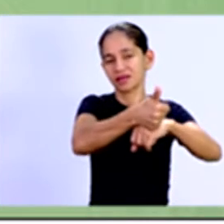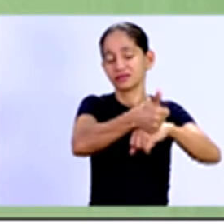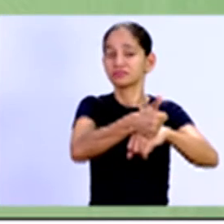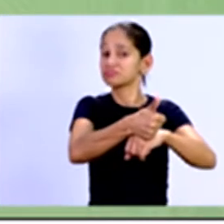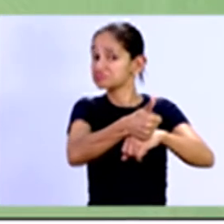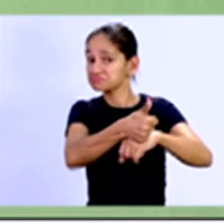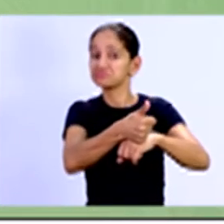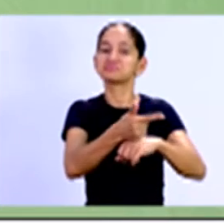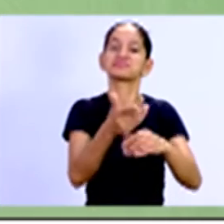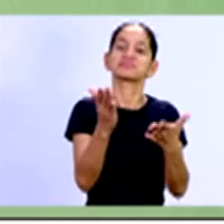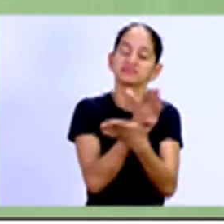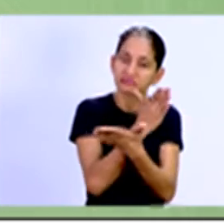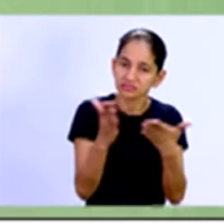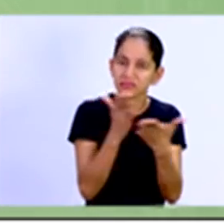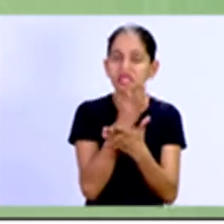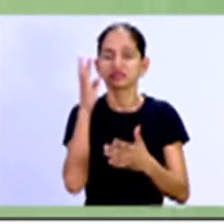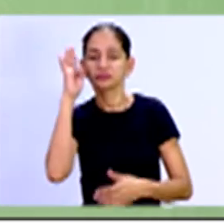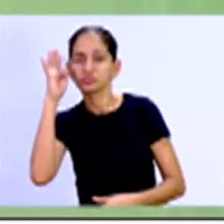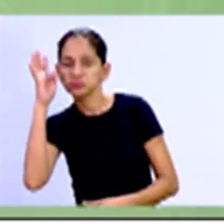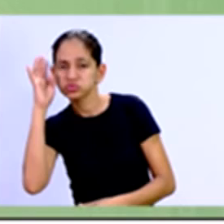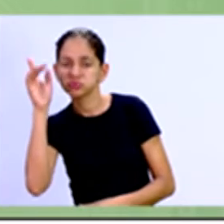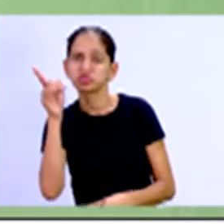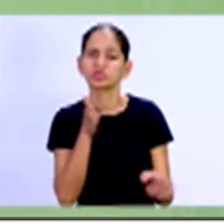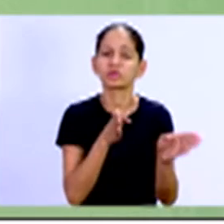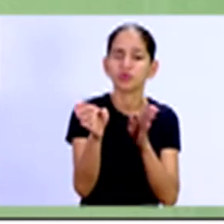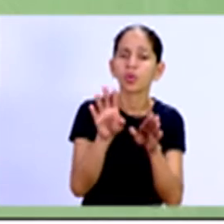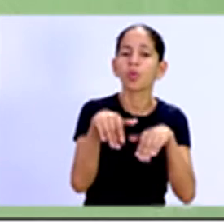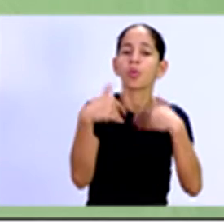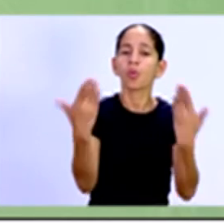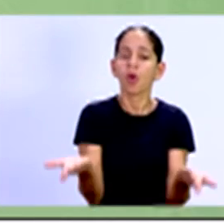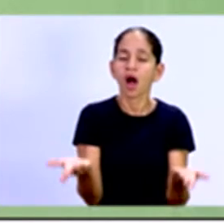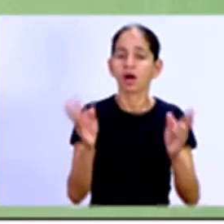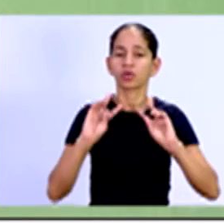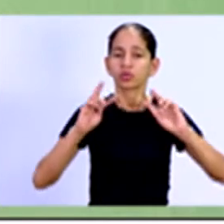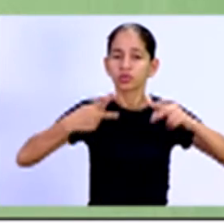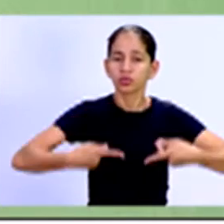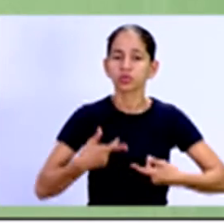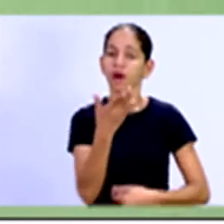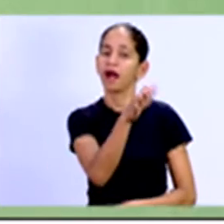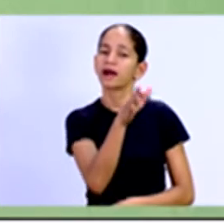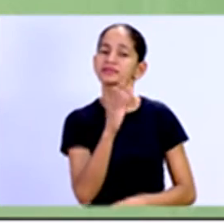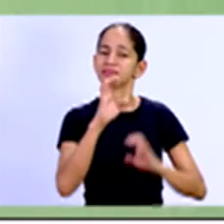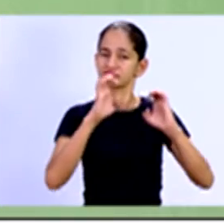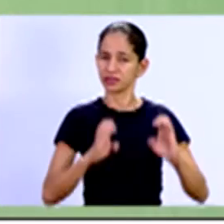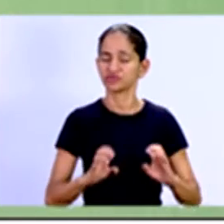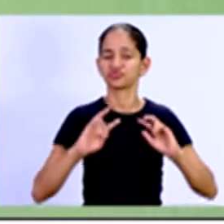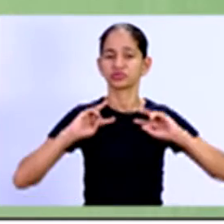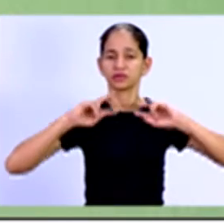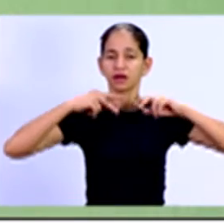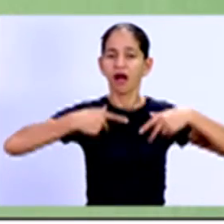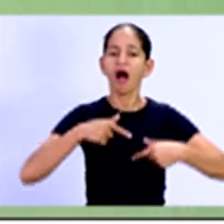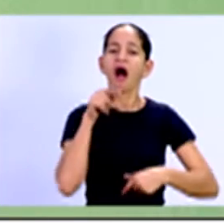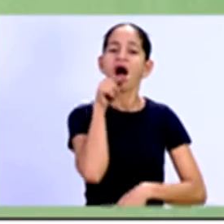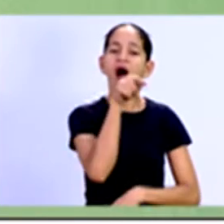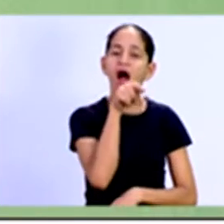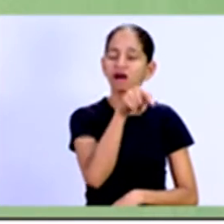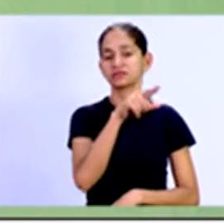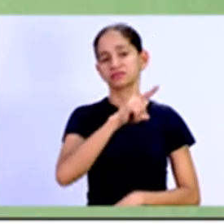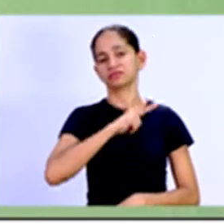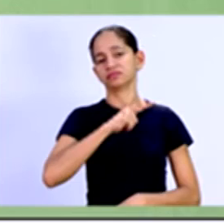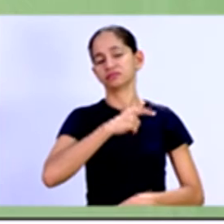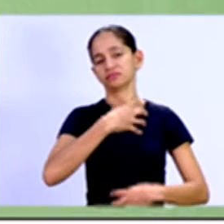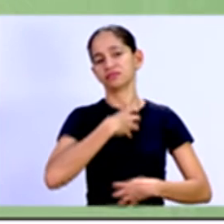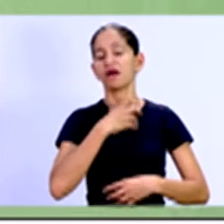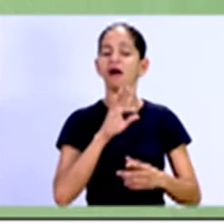estar sempre refletindo em termos de humanidade, né? A gente não vai estar refletindo os